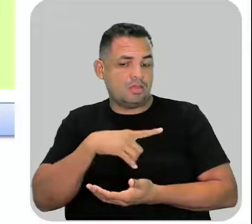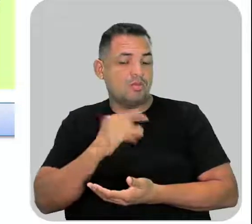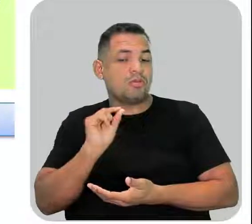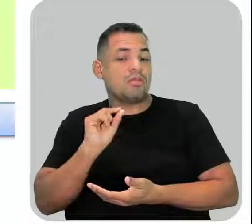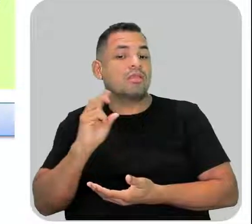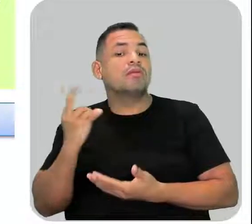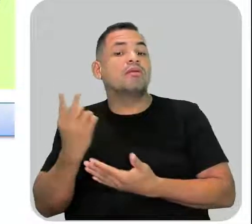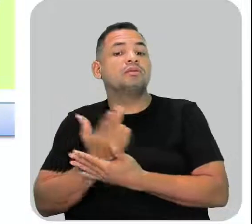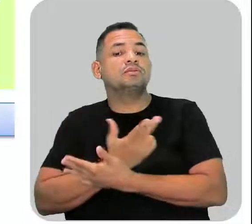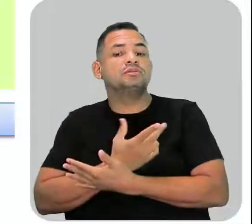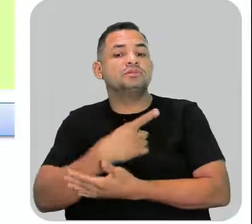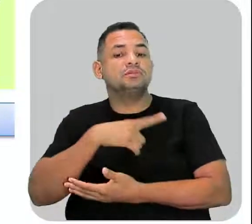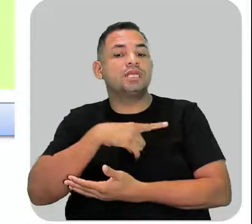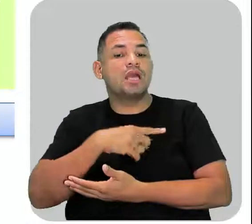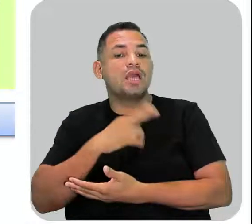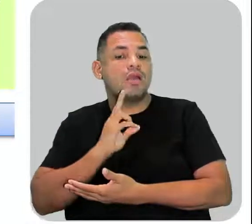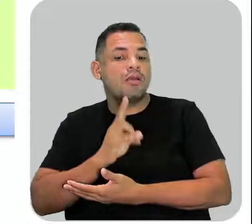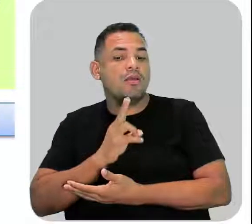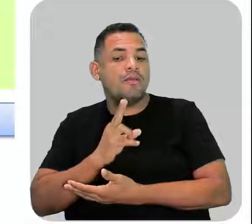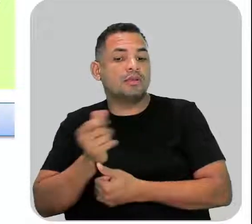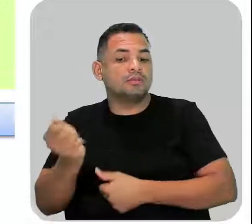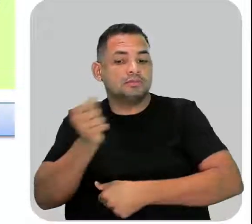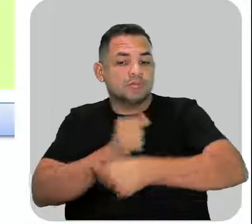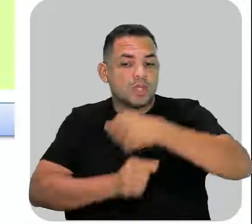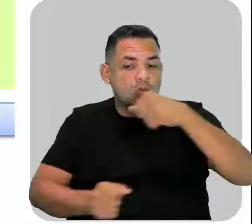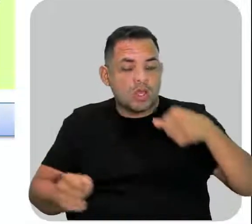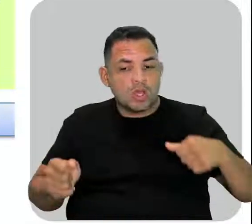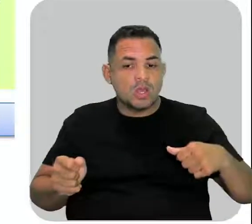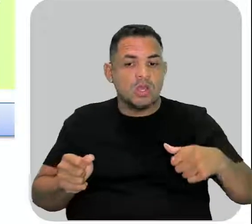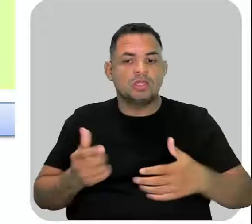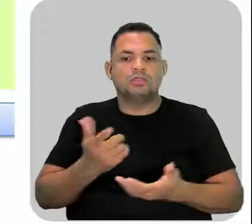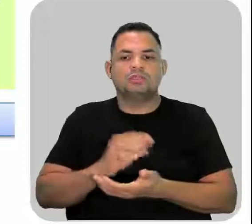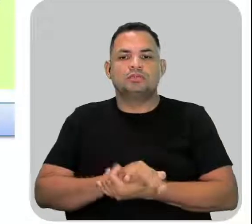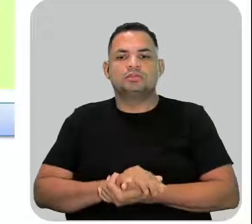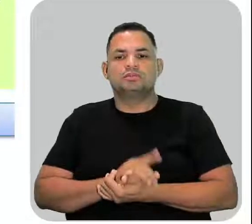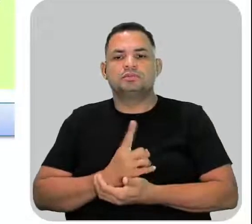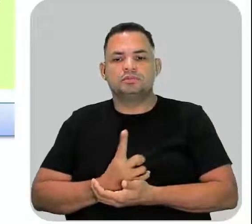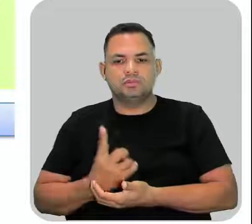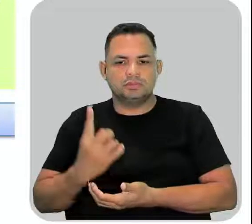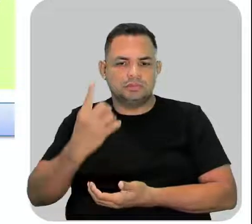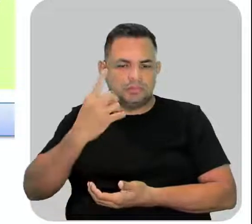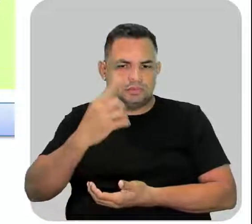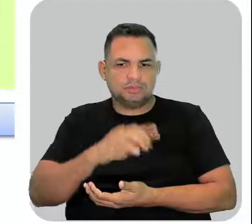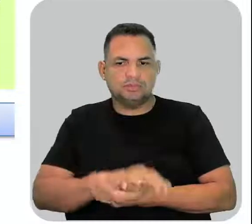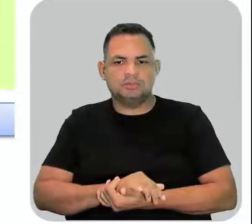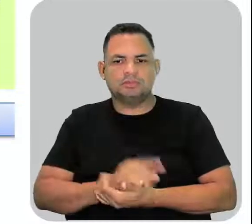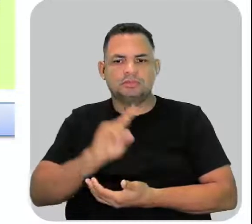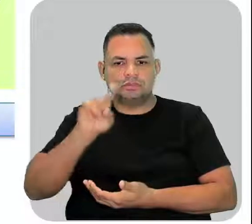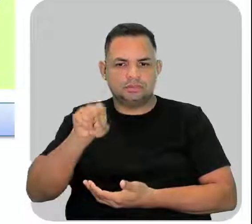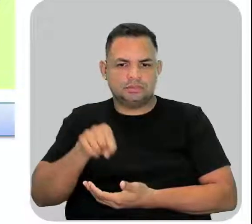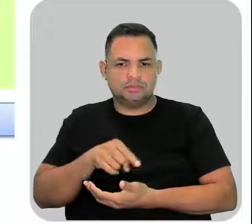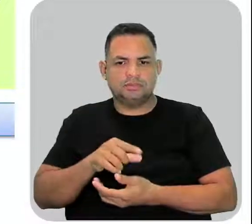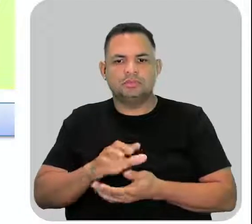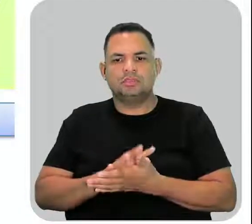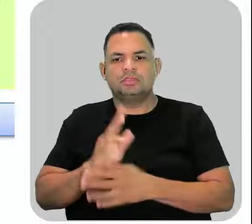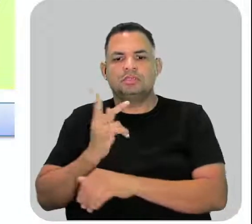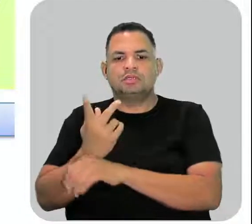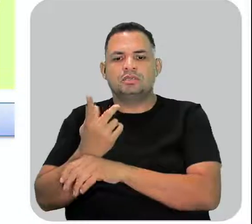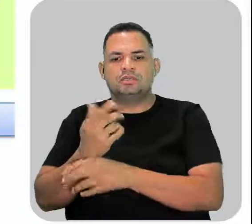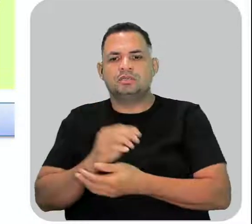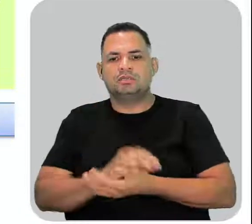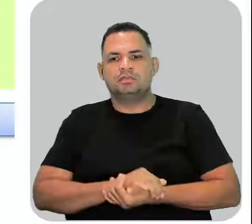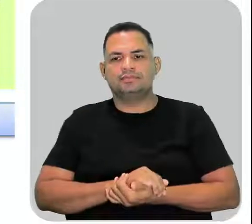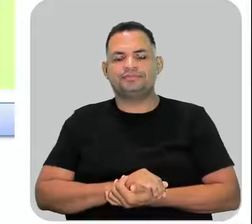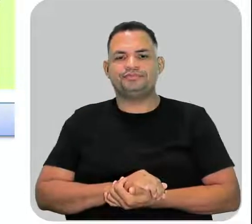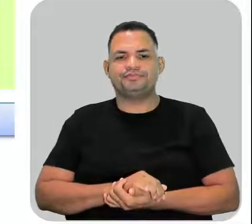vai acontecer? Nós vamos ter o processo reverso. Essa ligação aqui volta para cá e o hidrogênio tende também a voltar